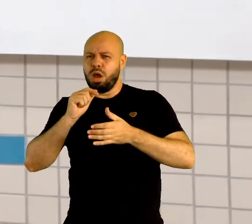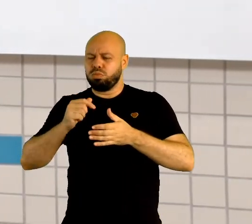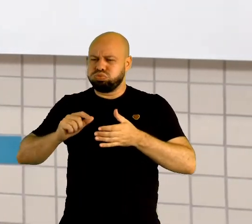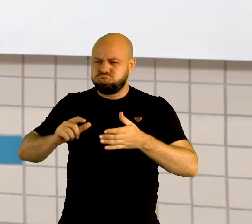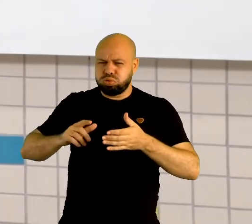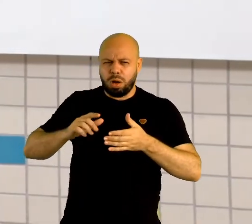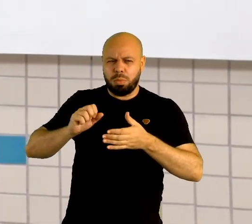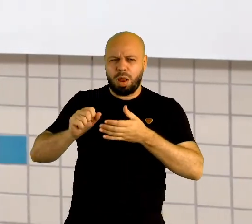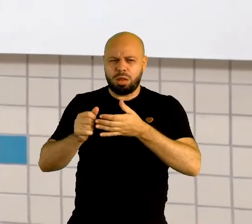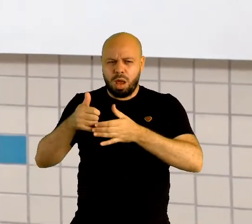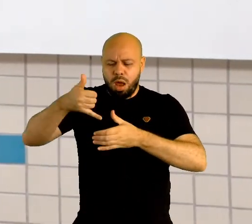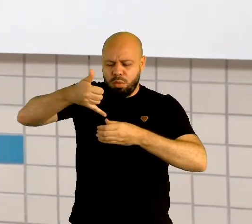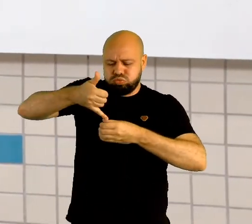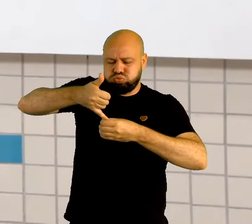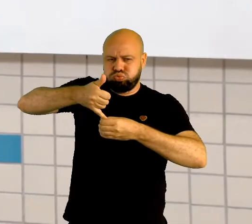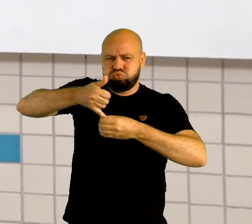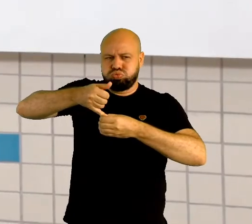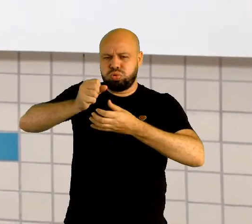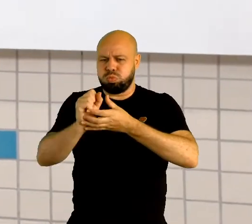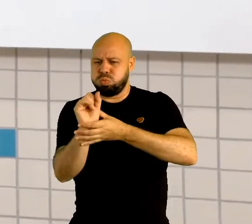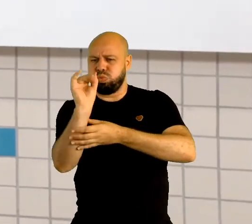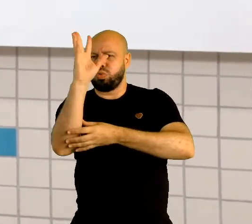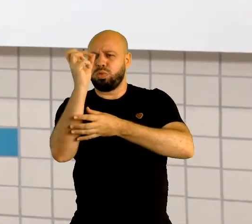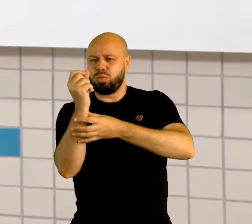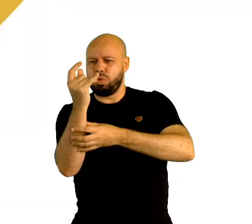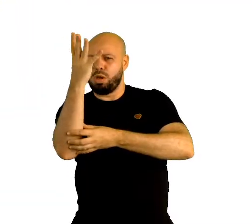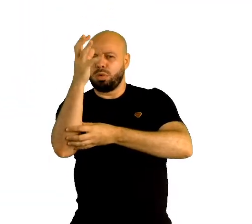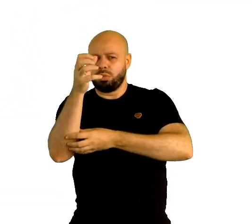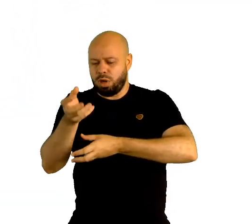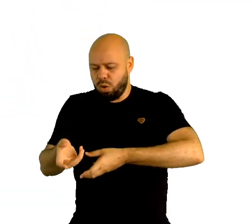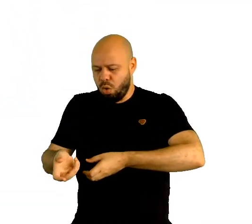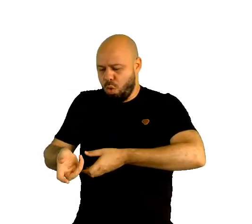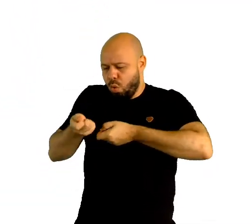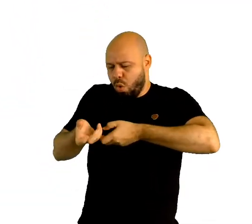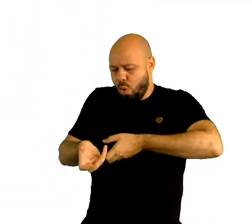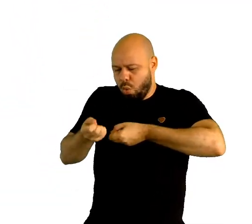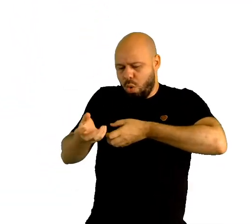metalurgia, mas o grande destaque nesse período